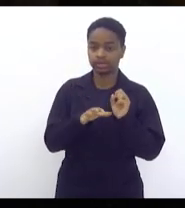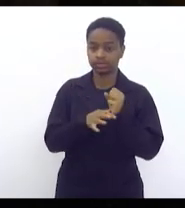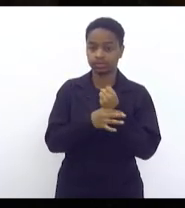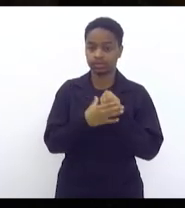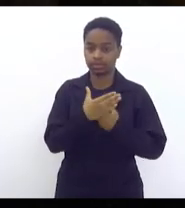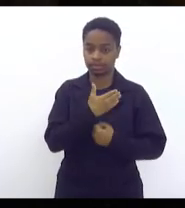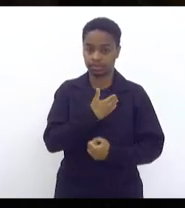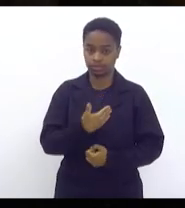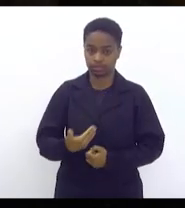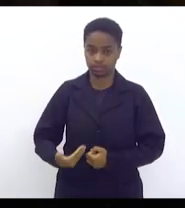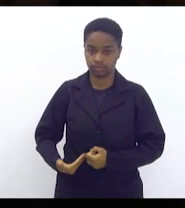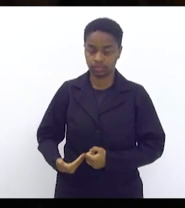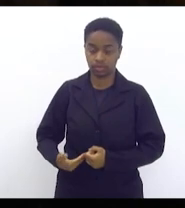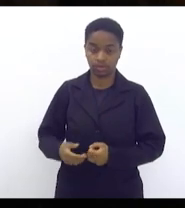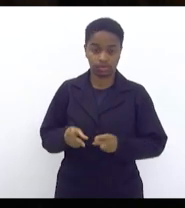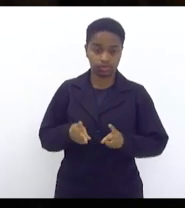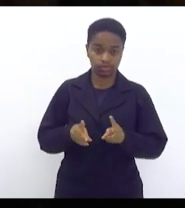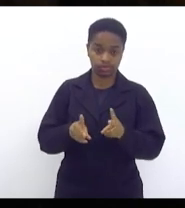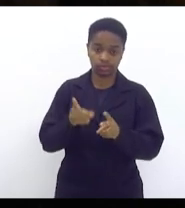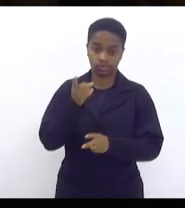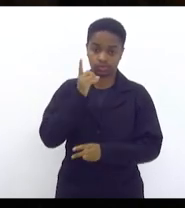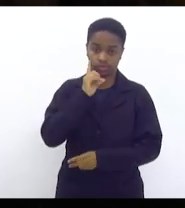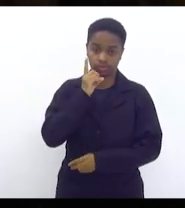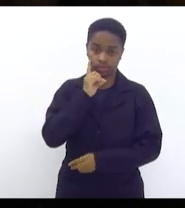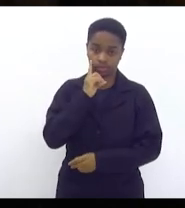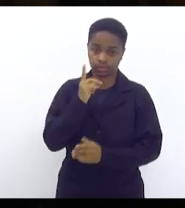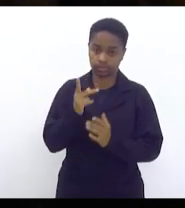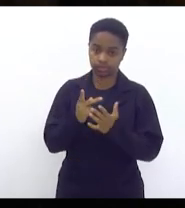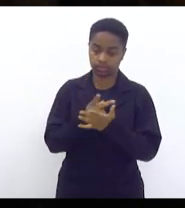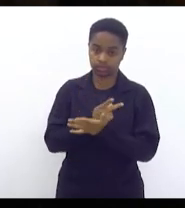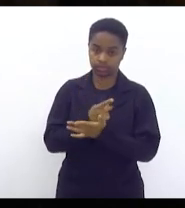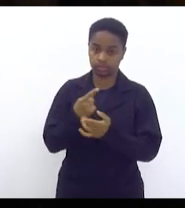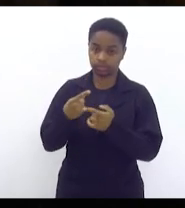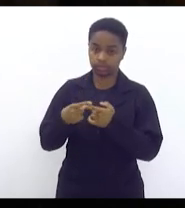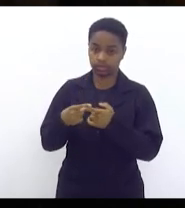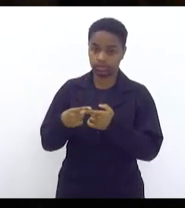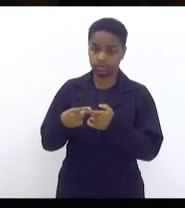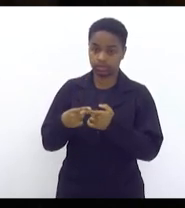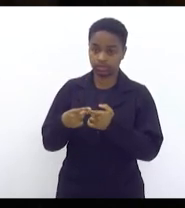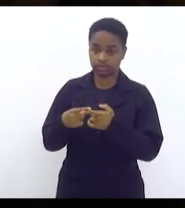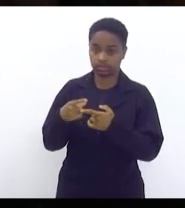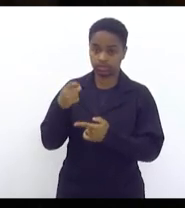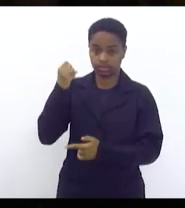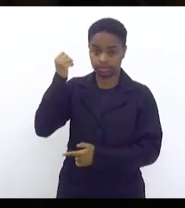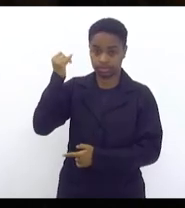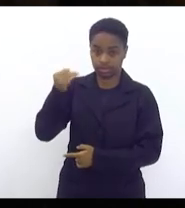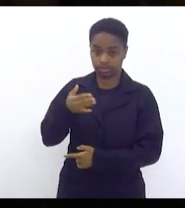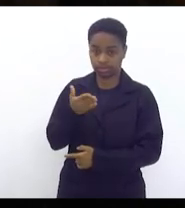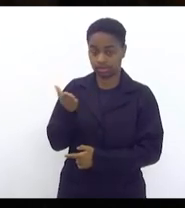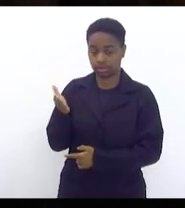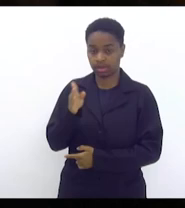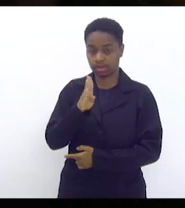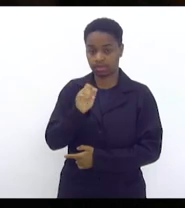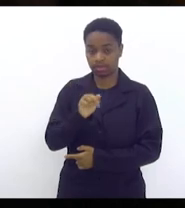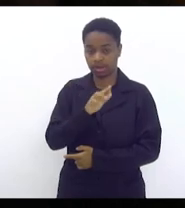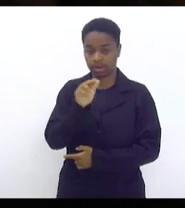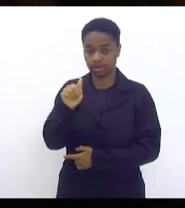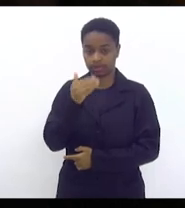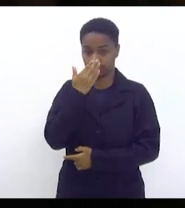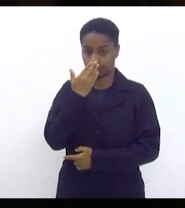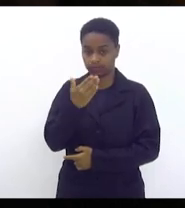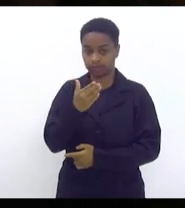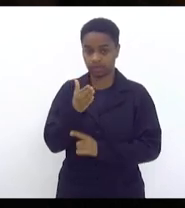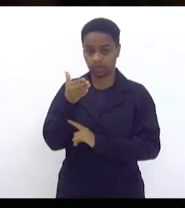a tragédia cotidiana. Madrugada, na Barra, em frente ao hotel,